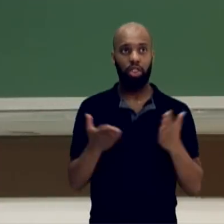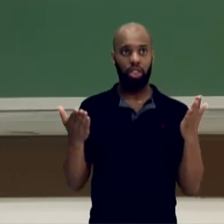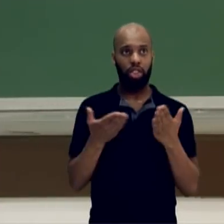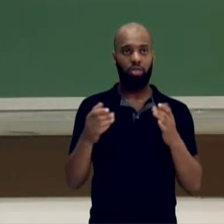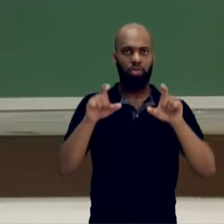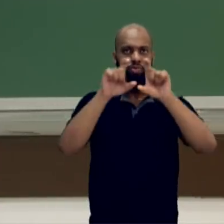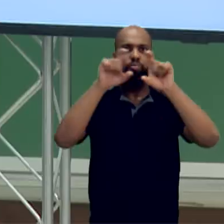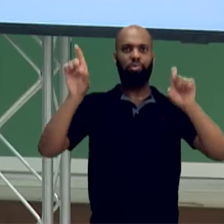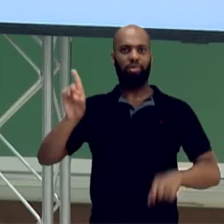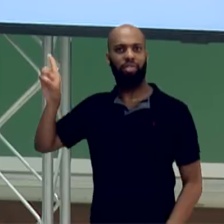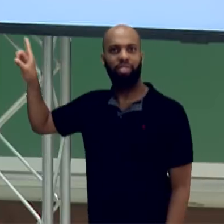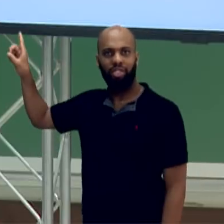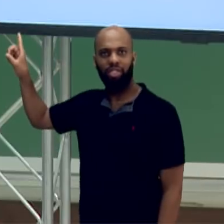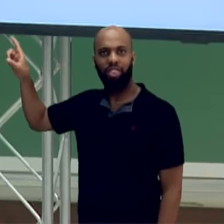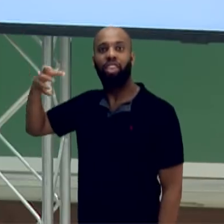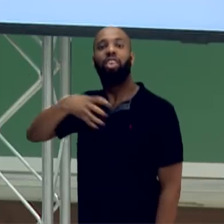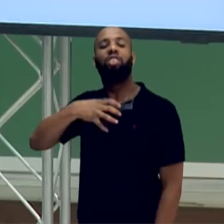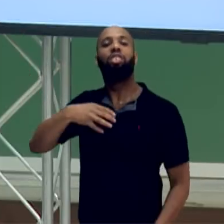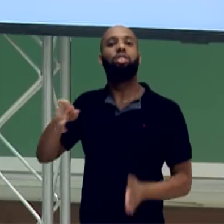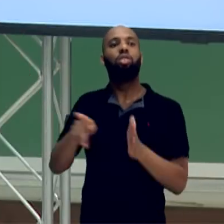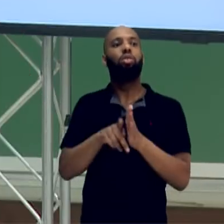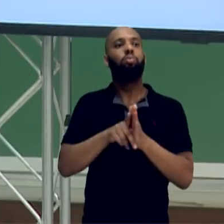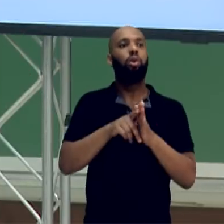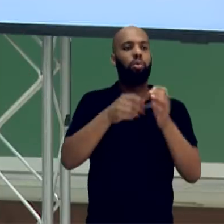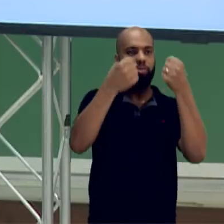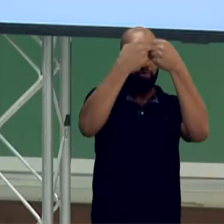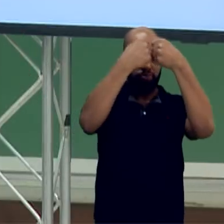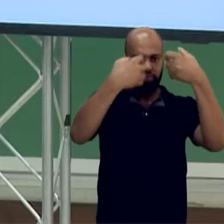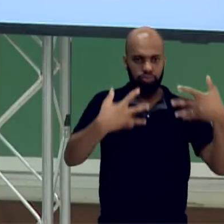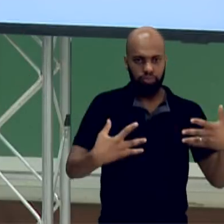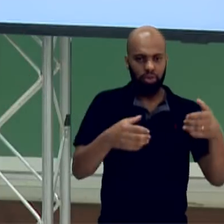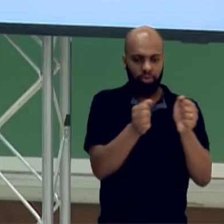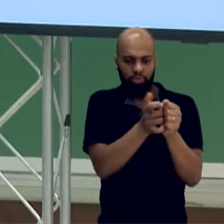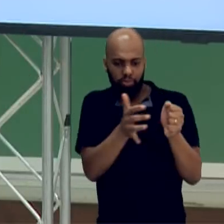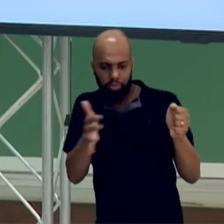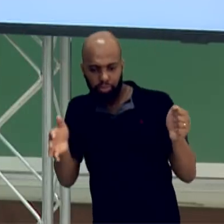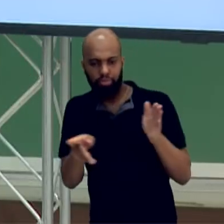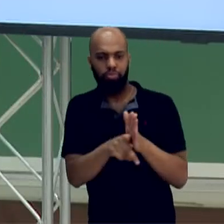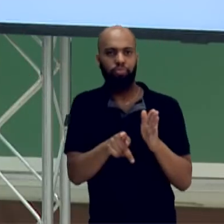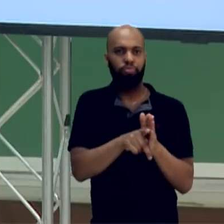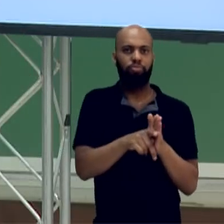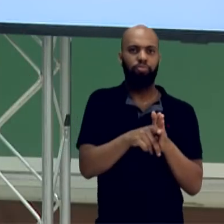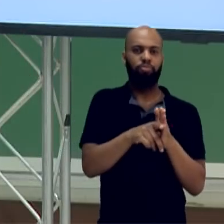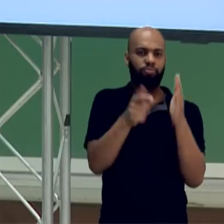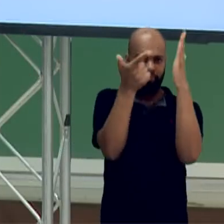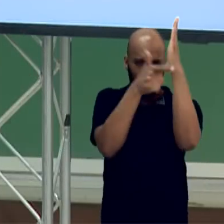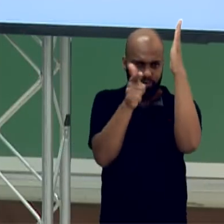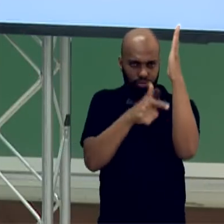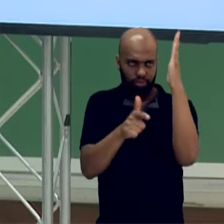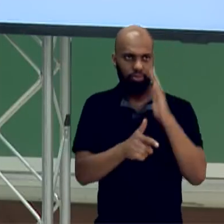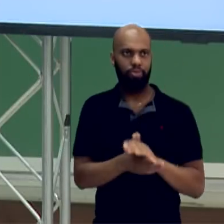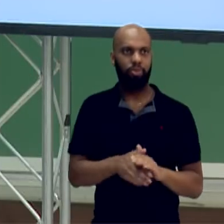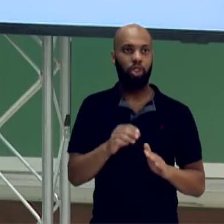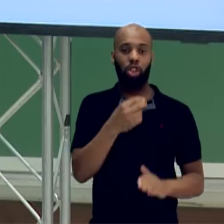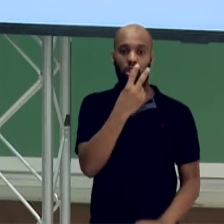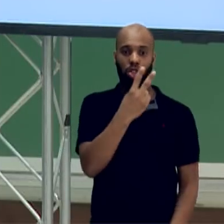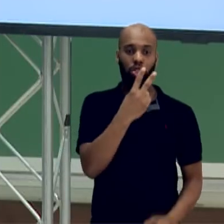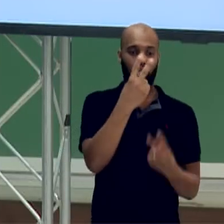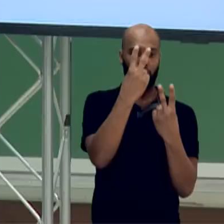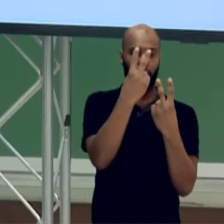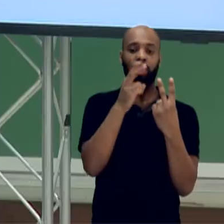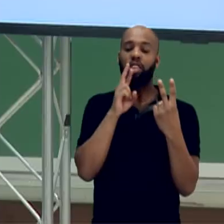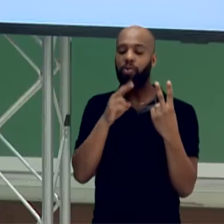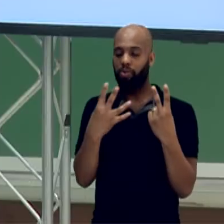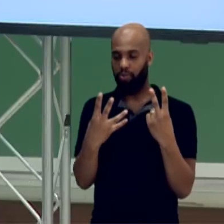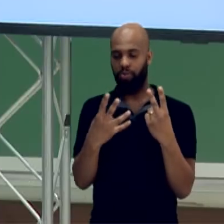forma fatorada desta decomposição. Então, olha só. 2 ao quadrado é 4, porque 2